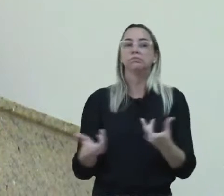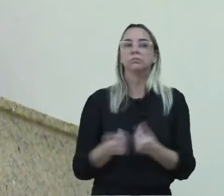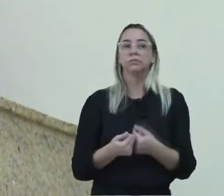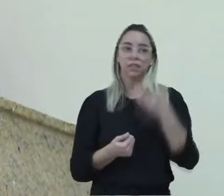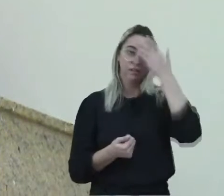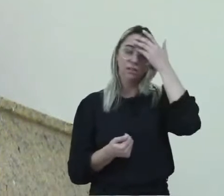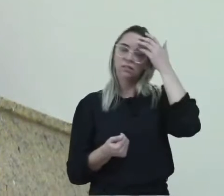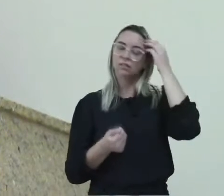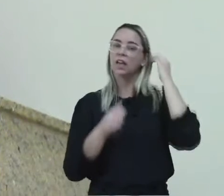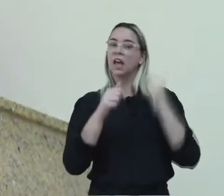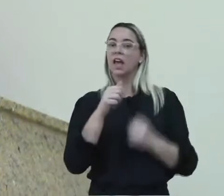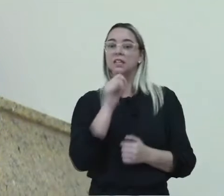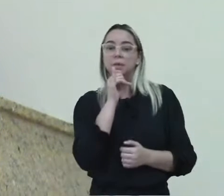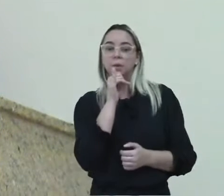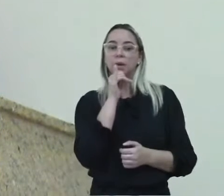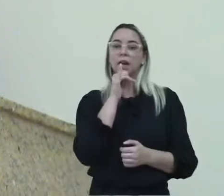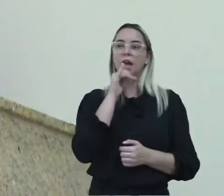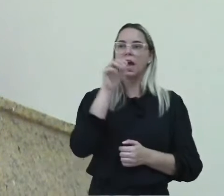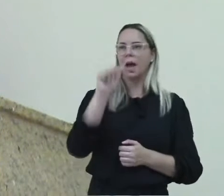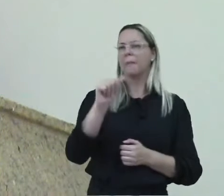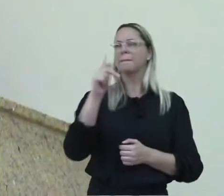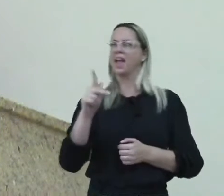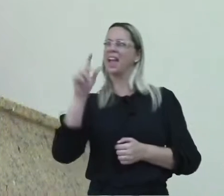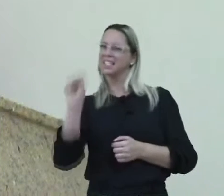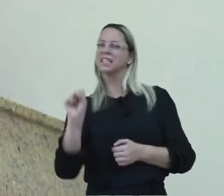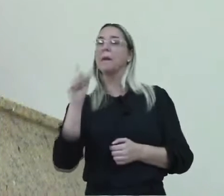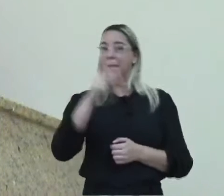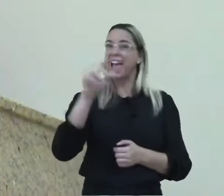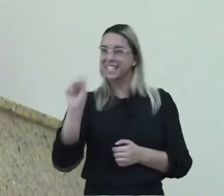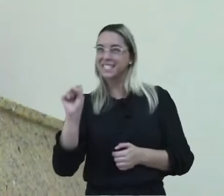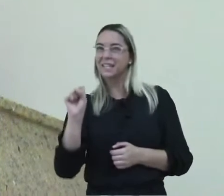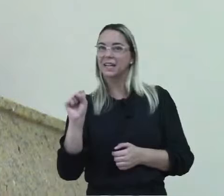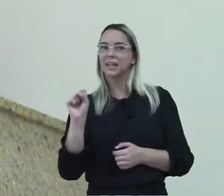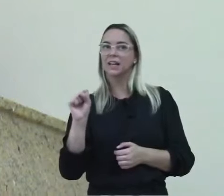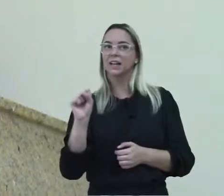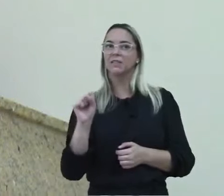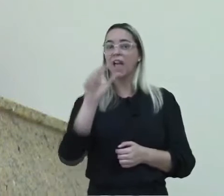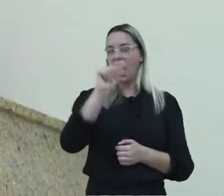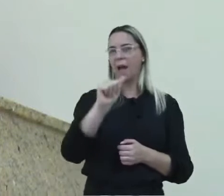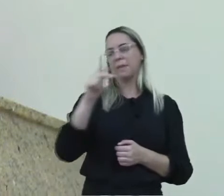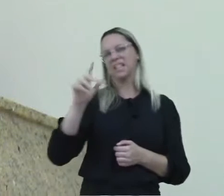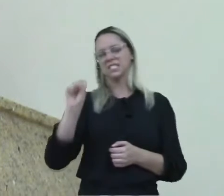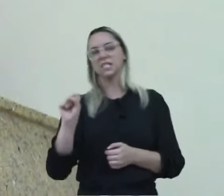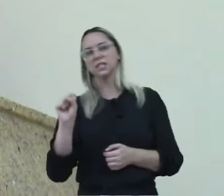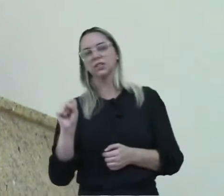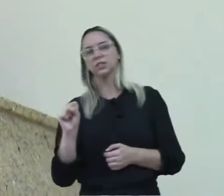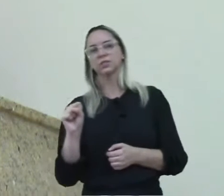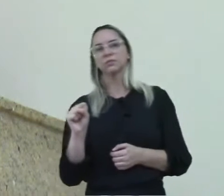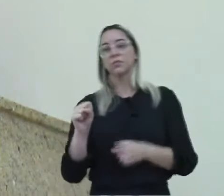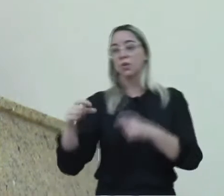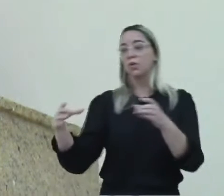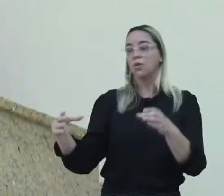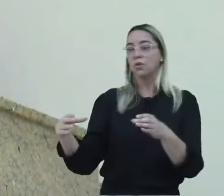fechamento de várias APS dos municípios pequenos. APS são agências da Previdência Social, né, nos